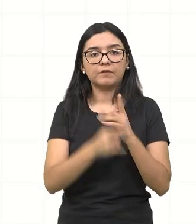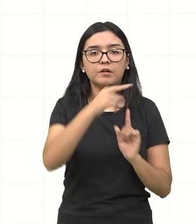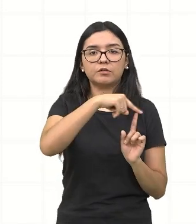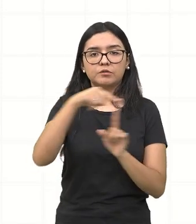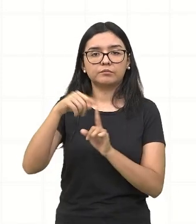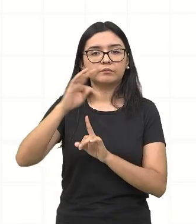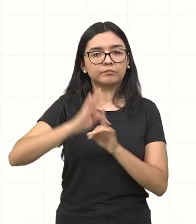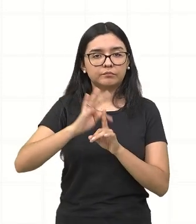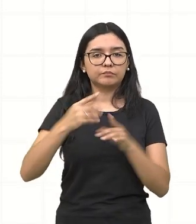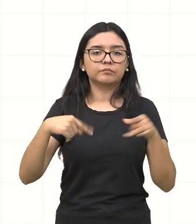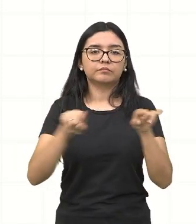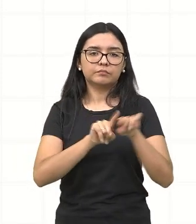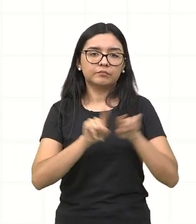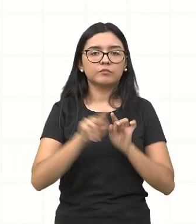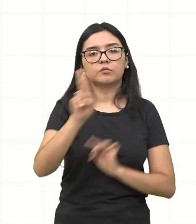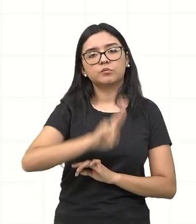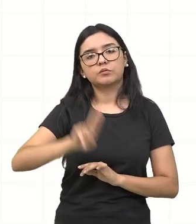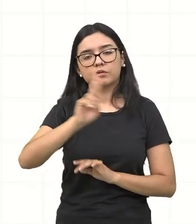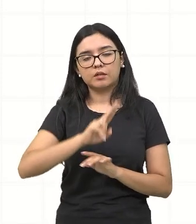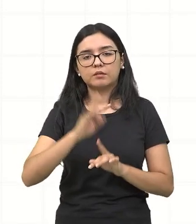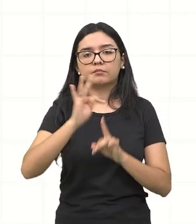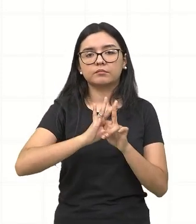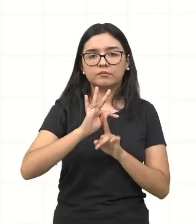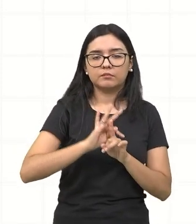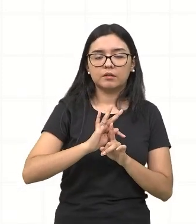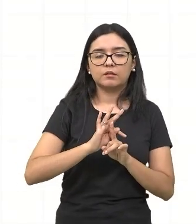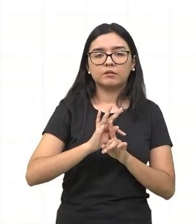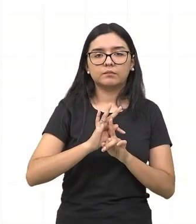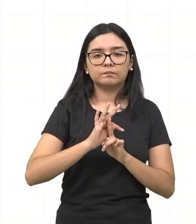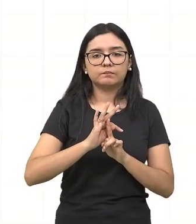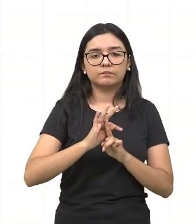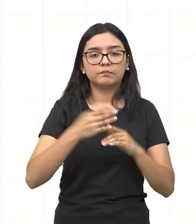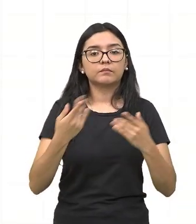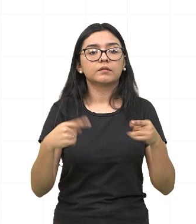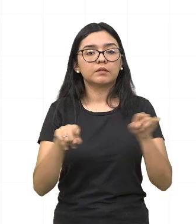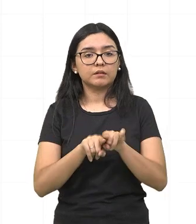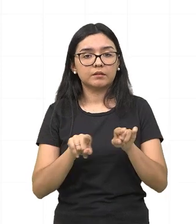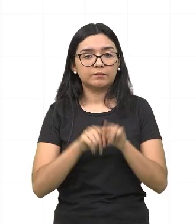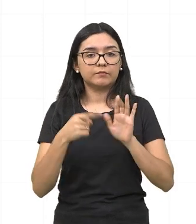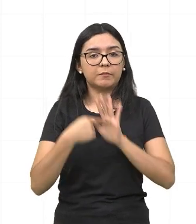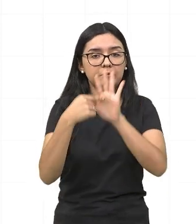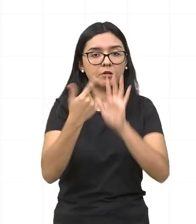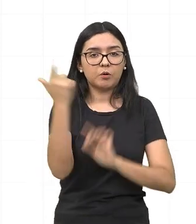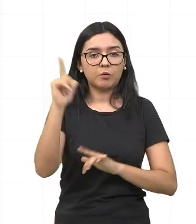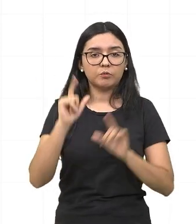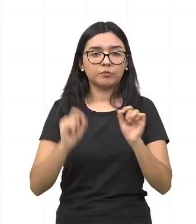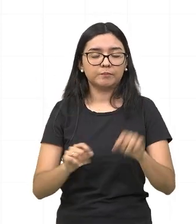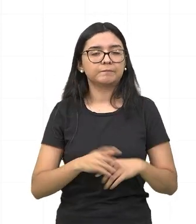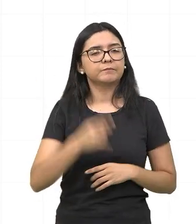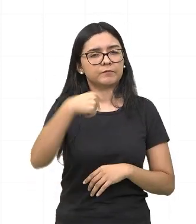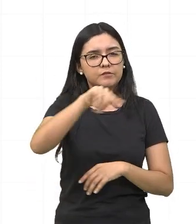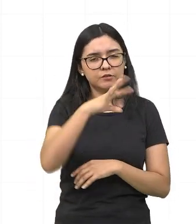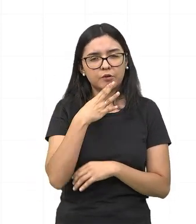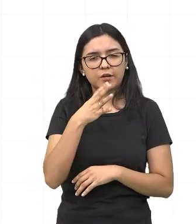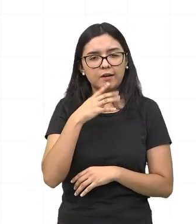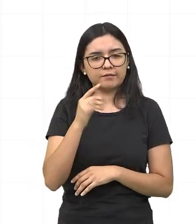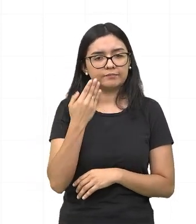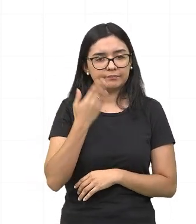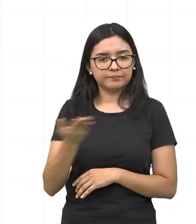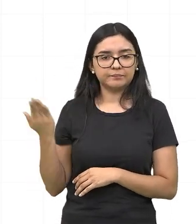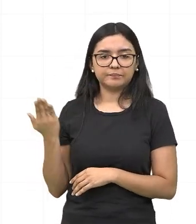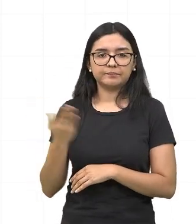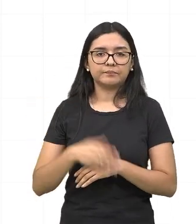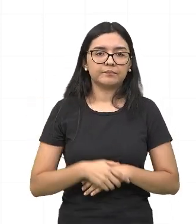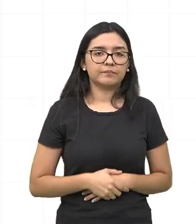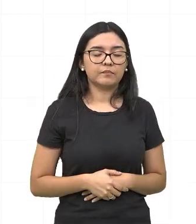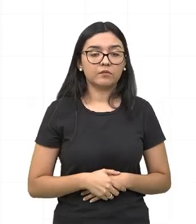que também, claro, são utilizados para medir temperatura. E eu vou mostrar mais um para você. Esse aqui eu acho que você já deve ter visto ao longo da sua